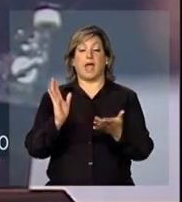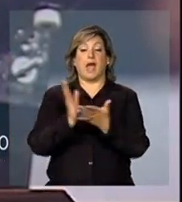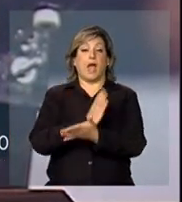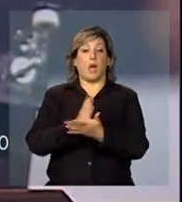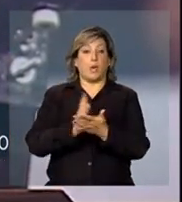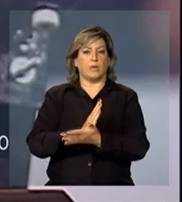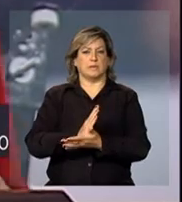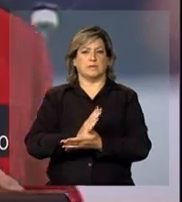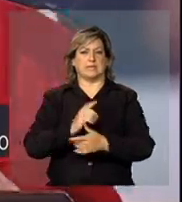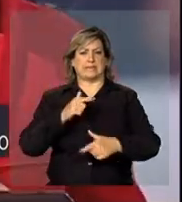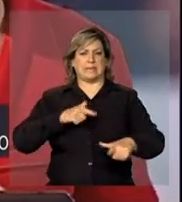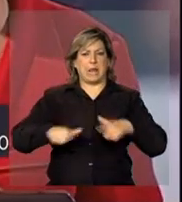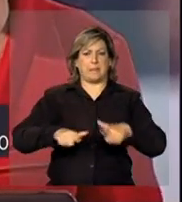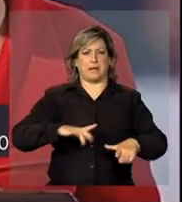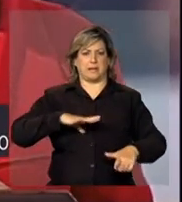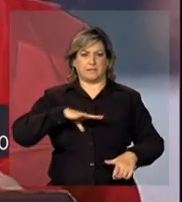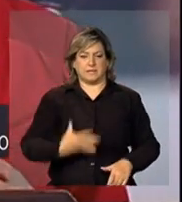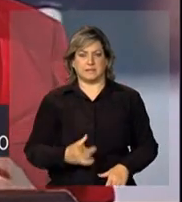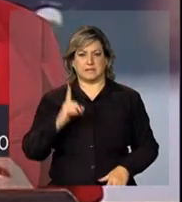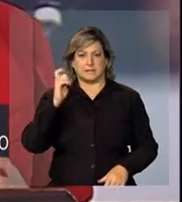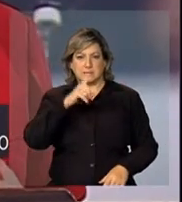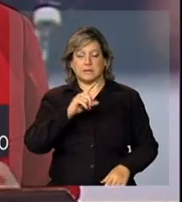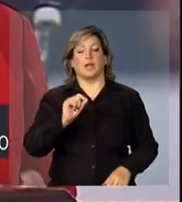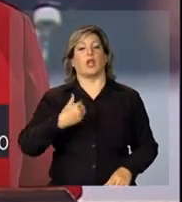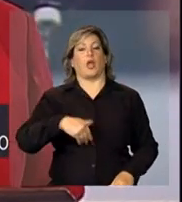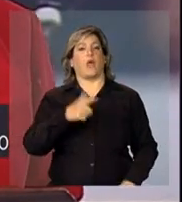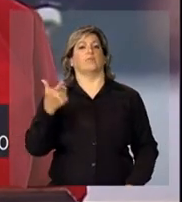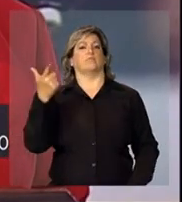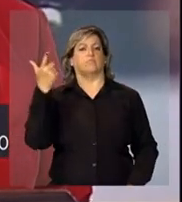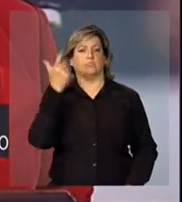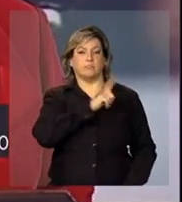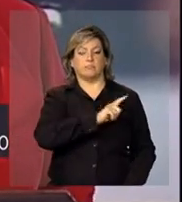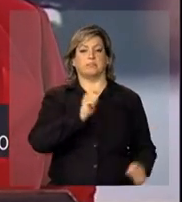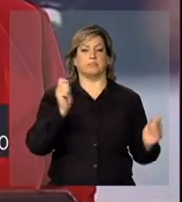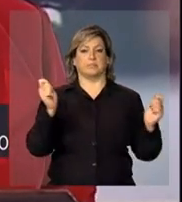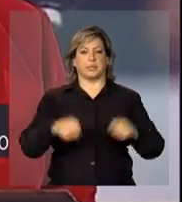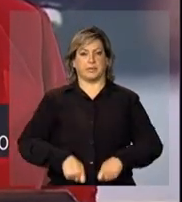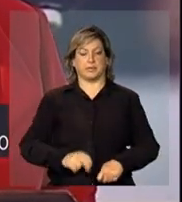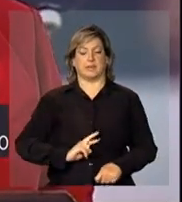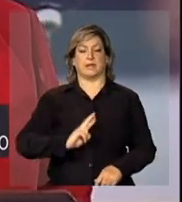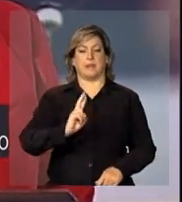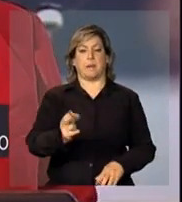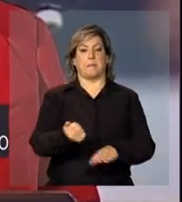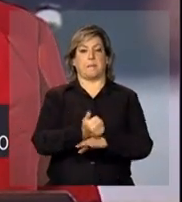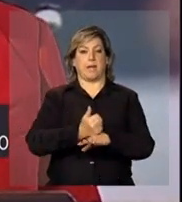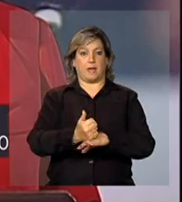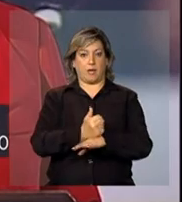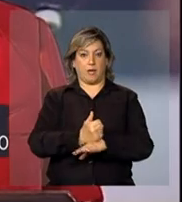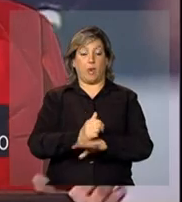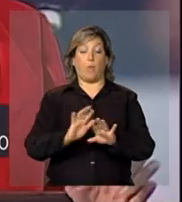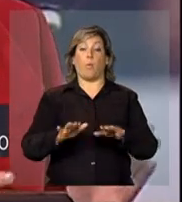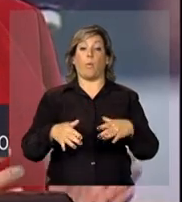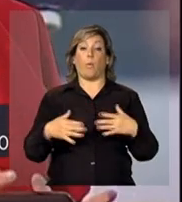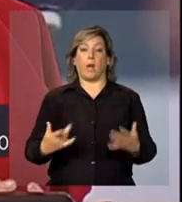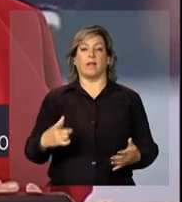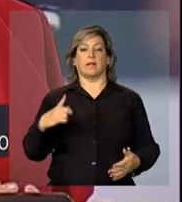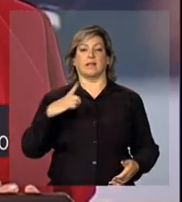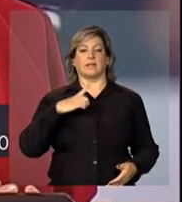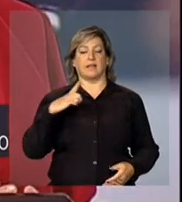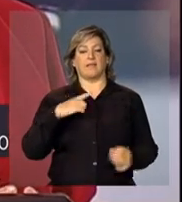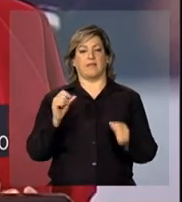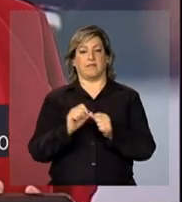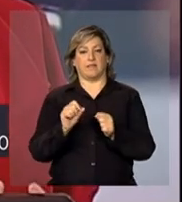desafios a gente consegue responder melhor quando o